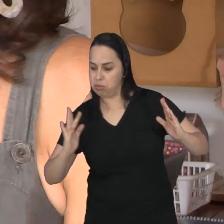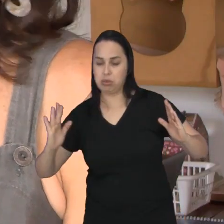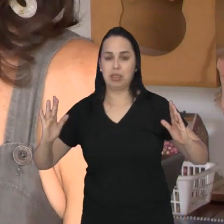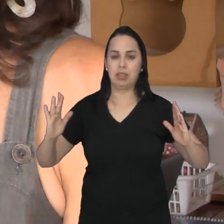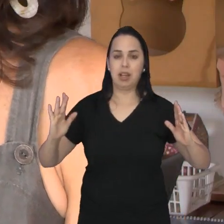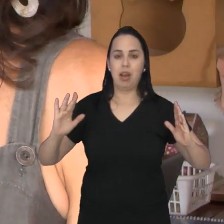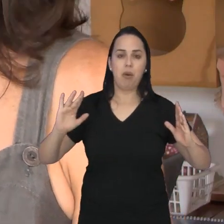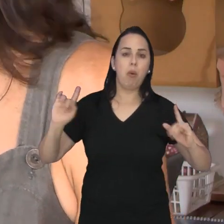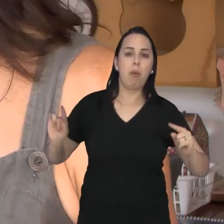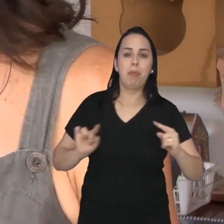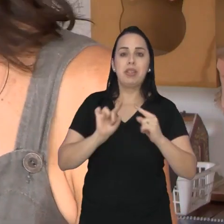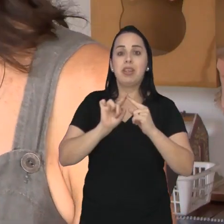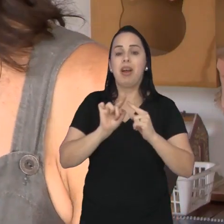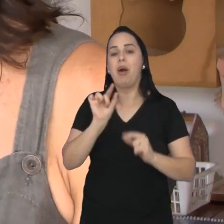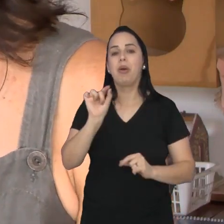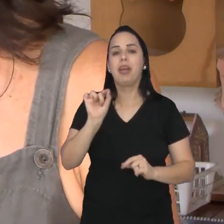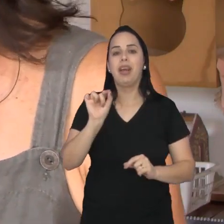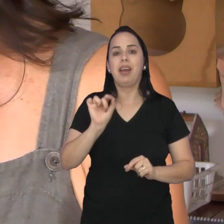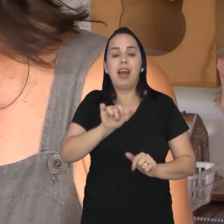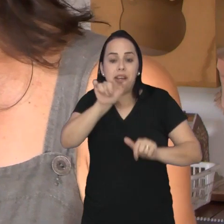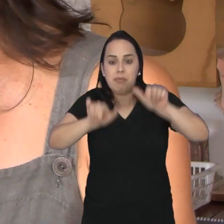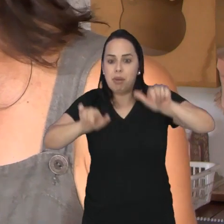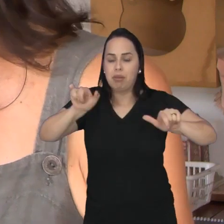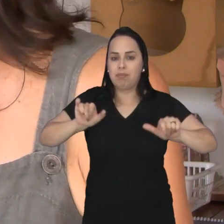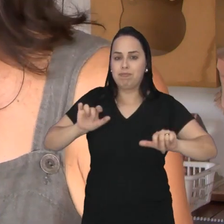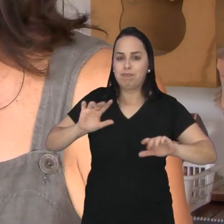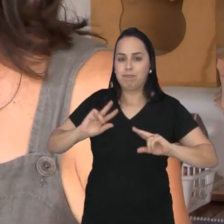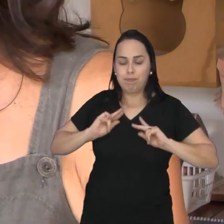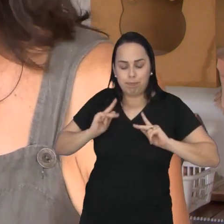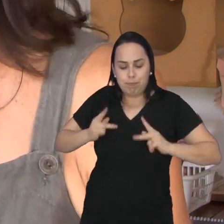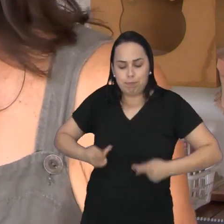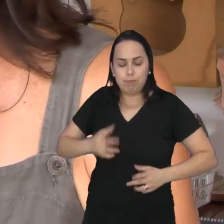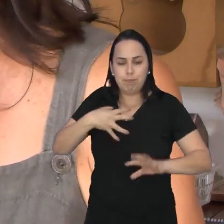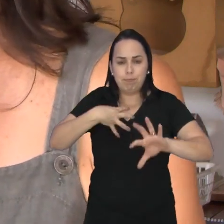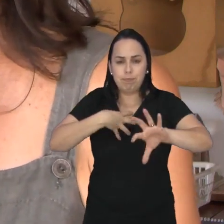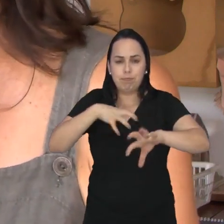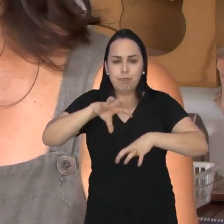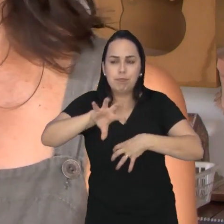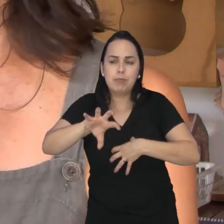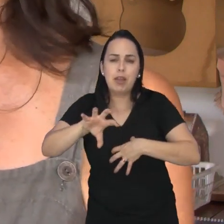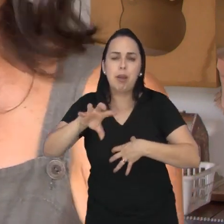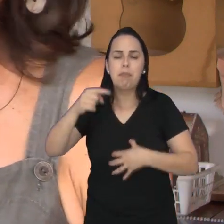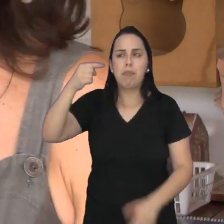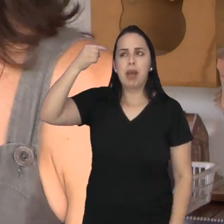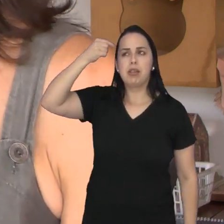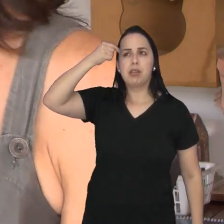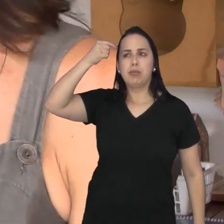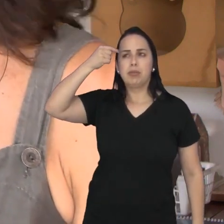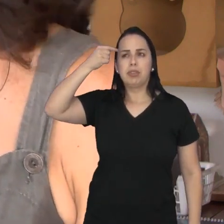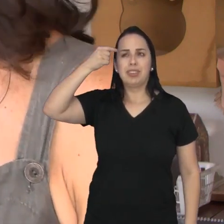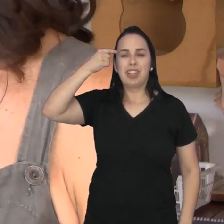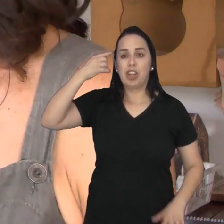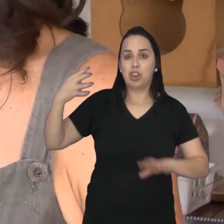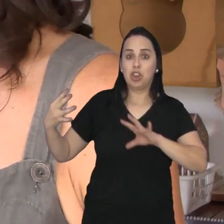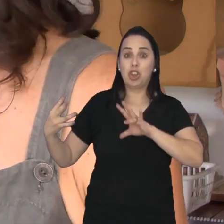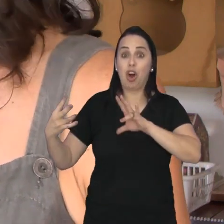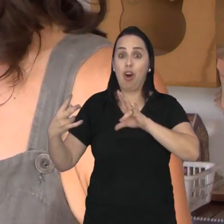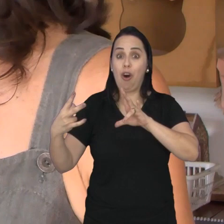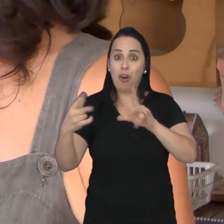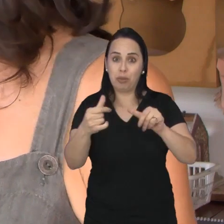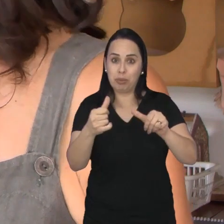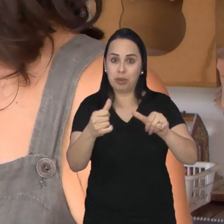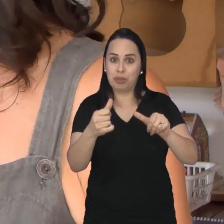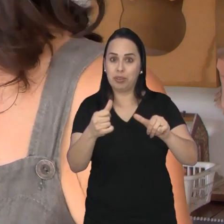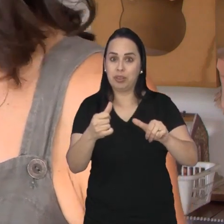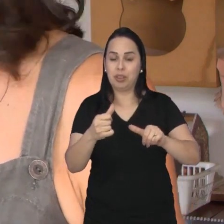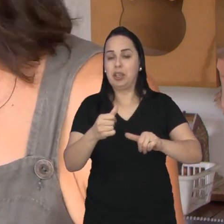prazo, né, eu pensando no cenário ideal, é a ideia dessa cidade humanizada. E quando a gente passa na cidade humanizada, pensa na cidade humanizada,